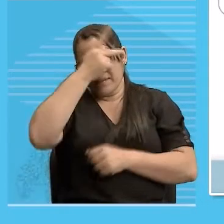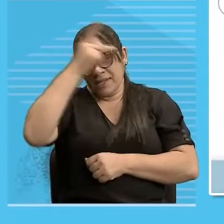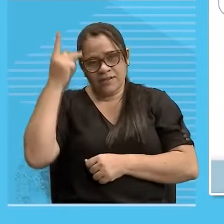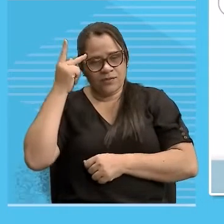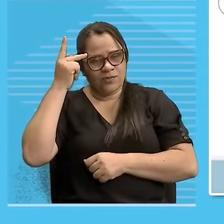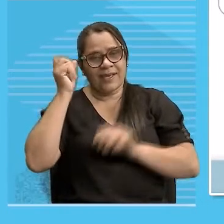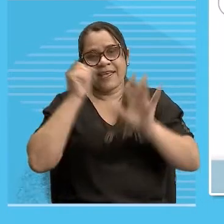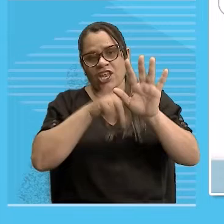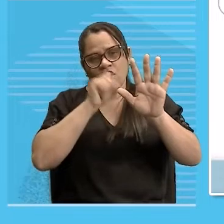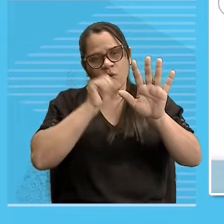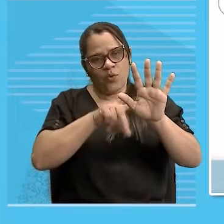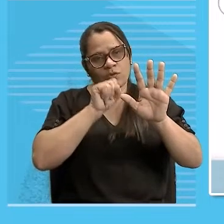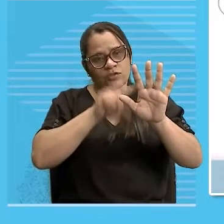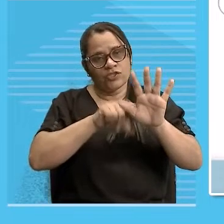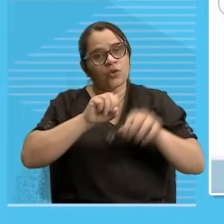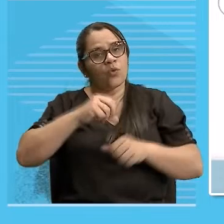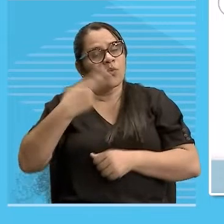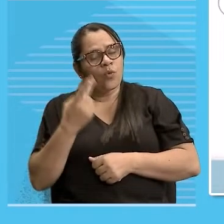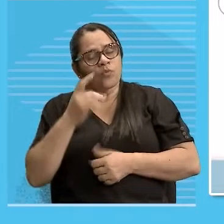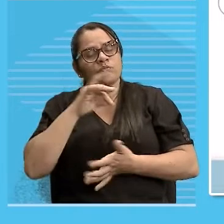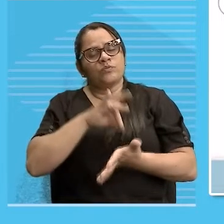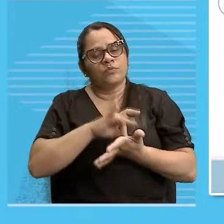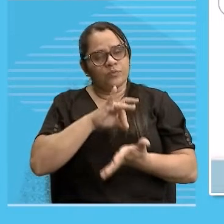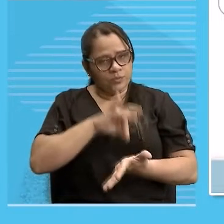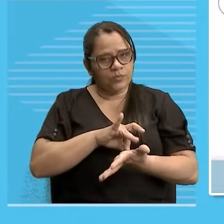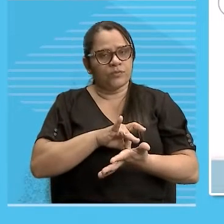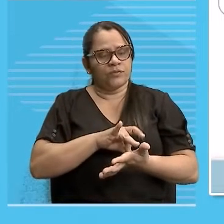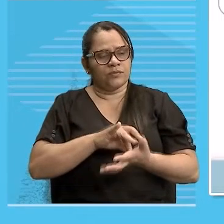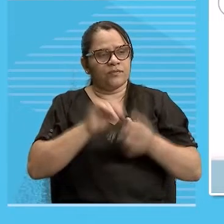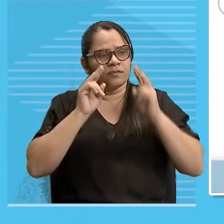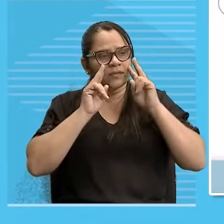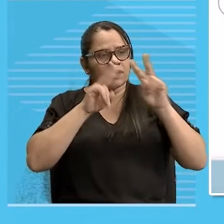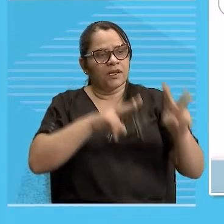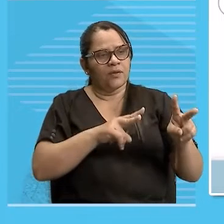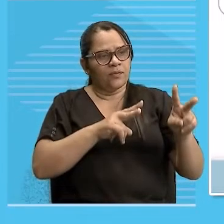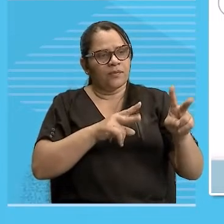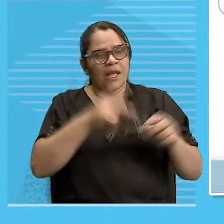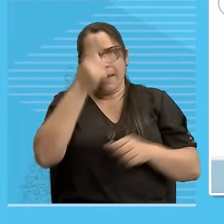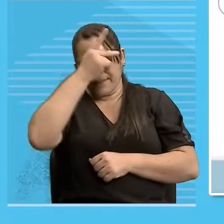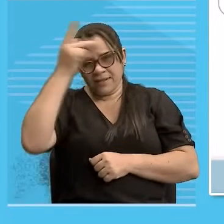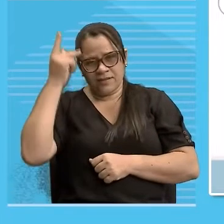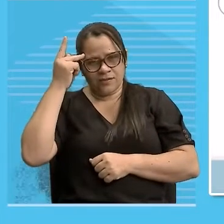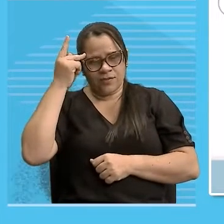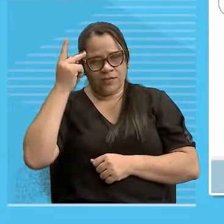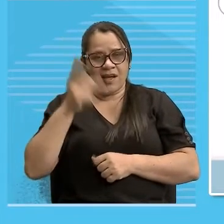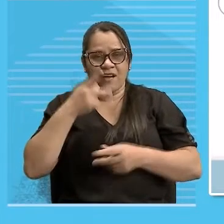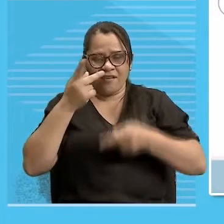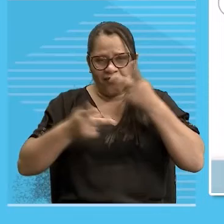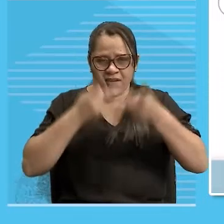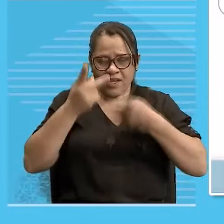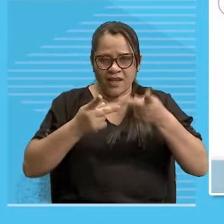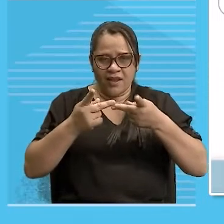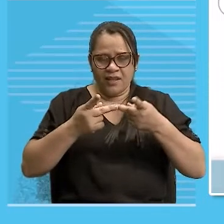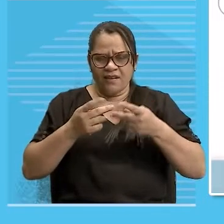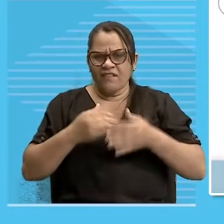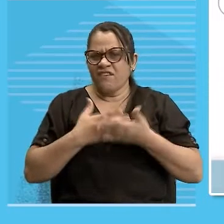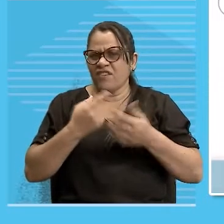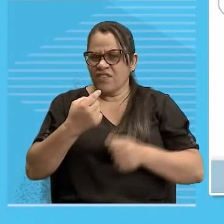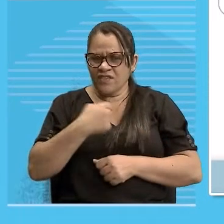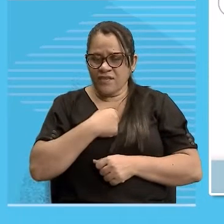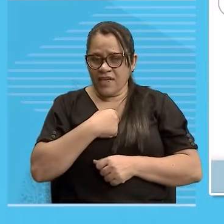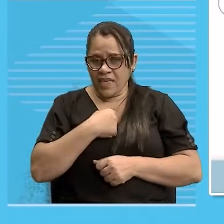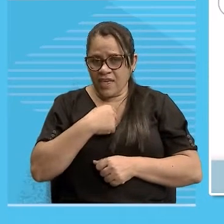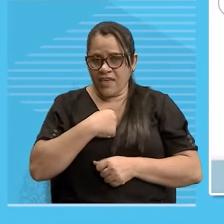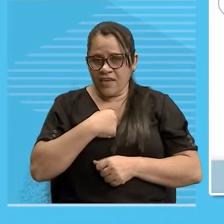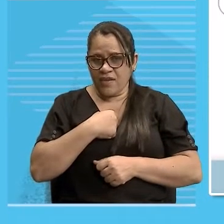ela está sendo bem sincera, né? Então, a pessoa diz assim, tu sabia que eu fui classificado em primeiro lugar no